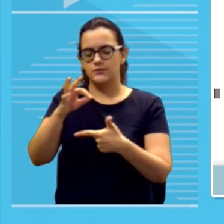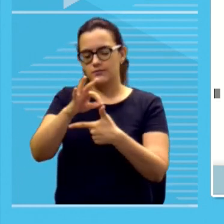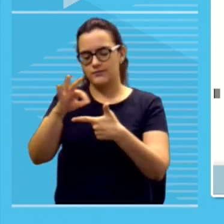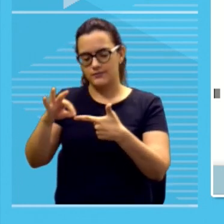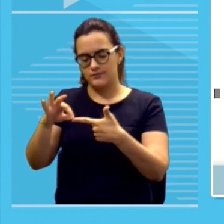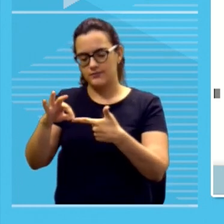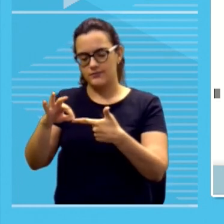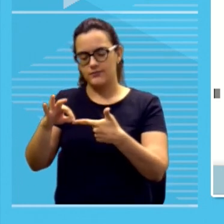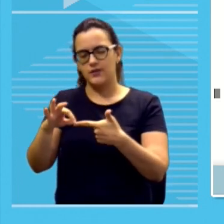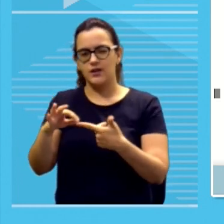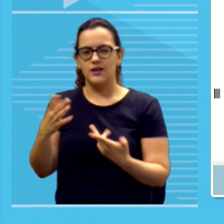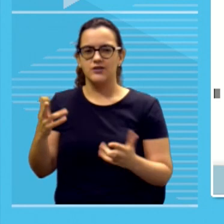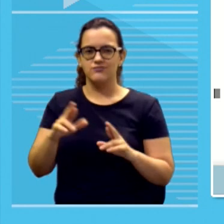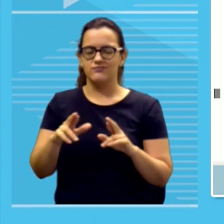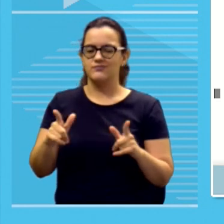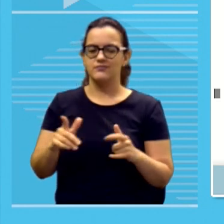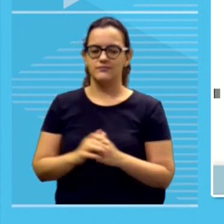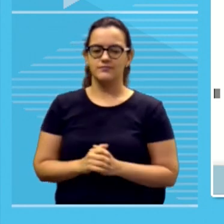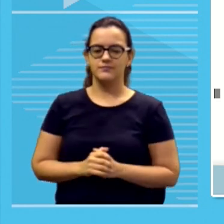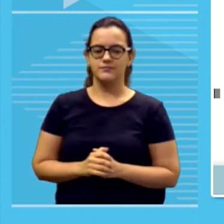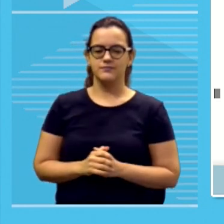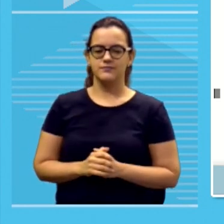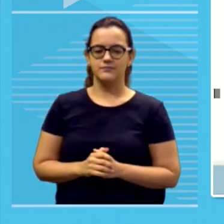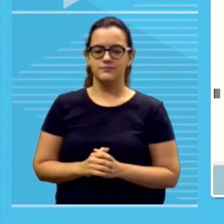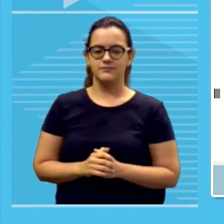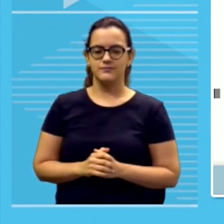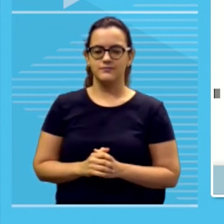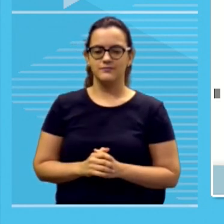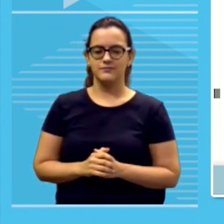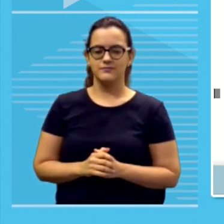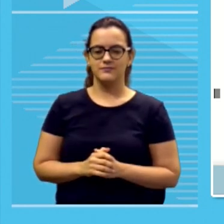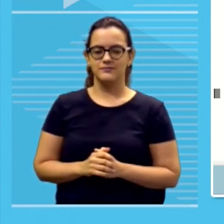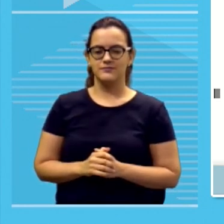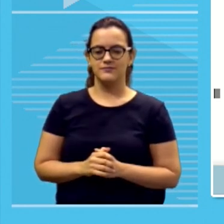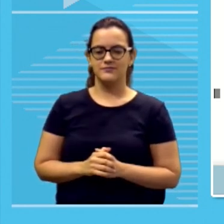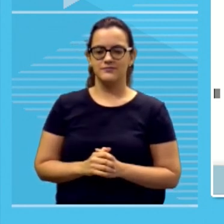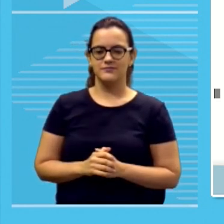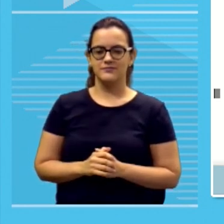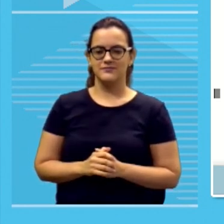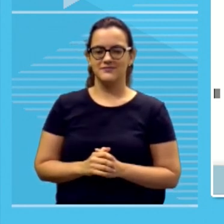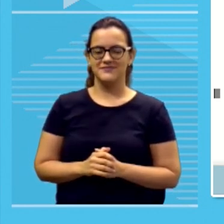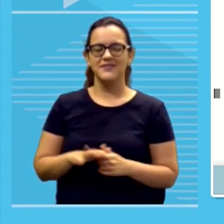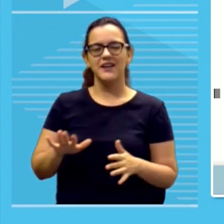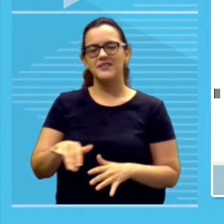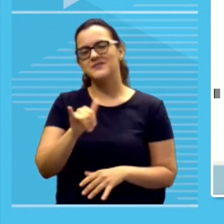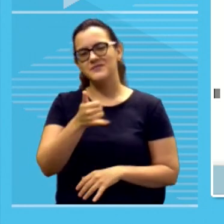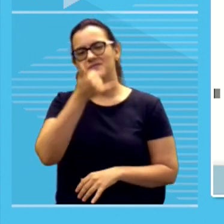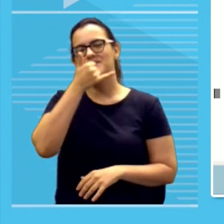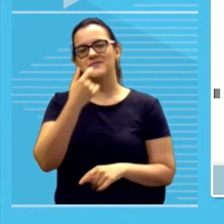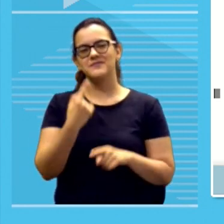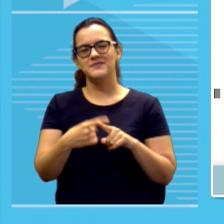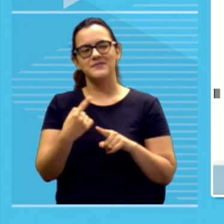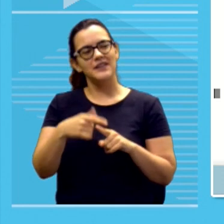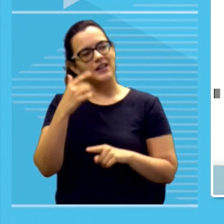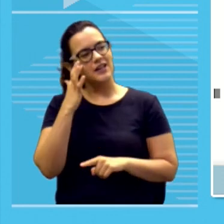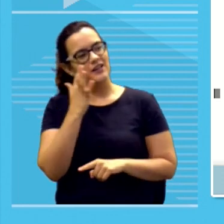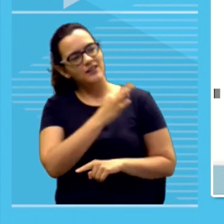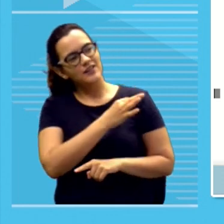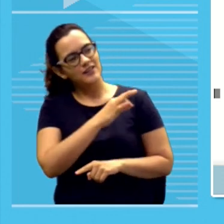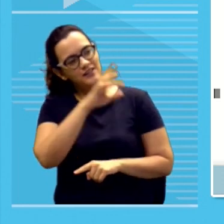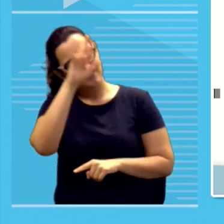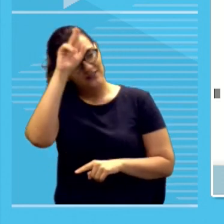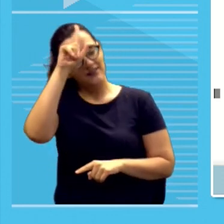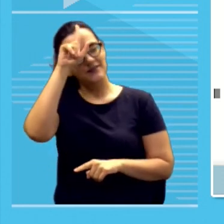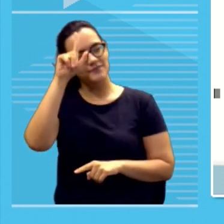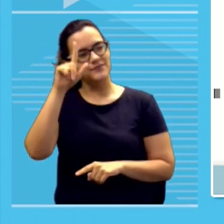Pitágoras pegou a ideia aí deu certinho perdão ali ó pela ausência ali assim eu troquei ausência da atençãozinha Ali professor era